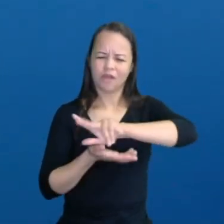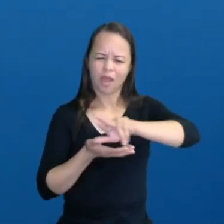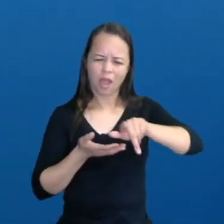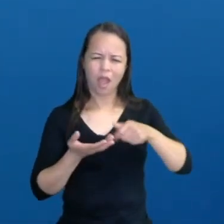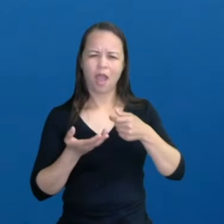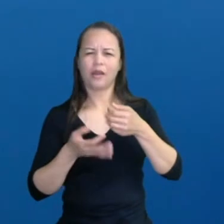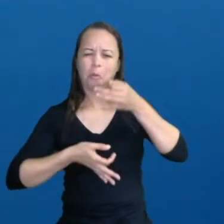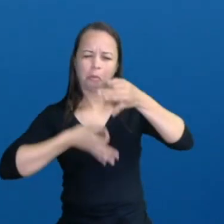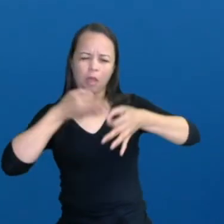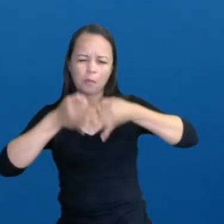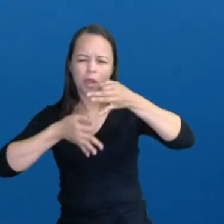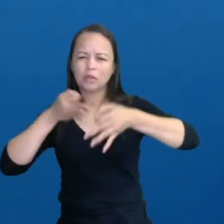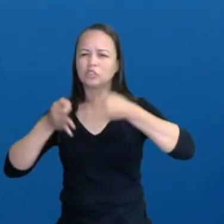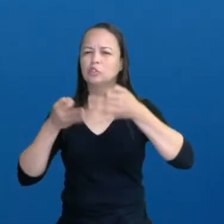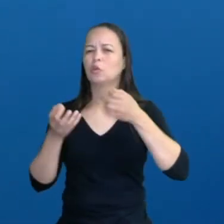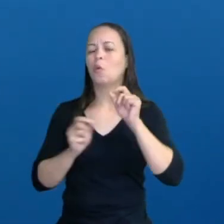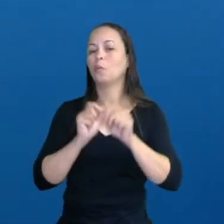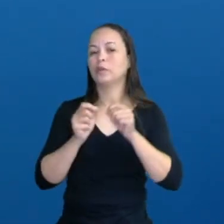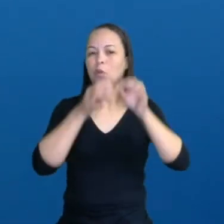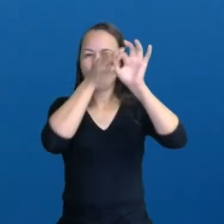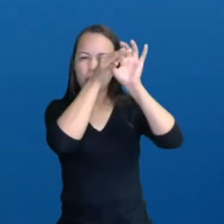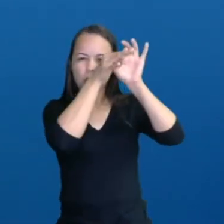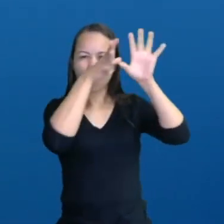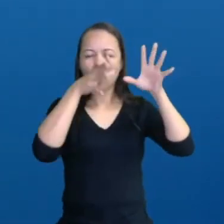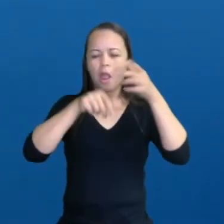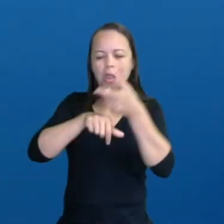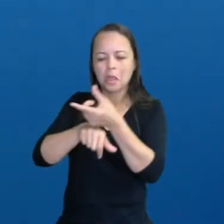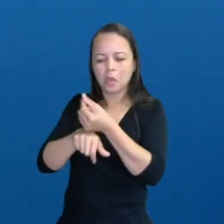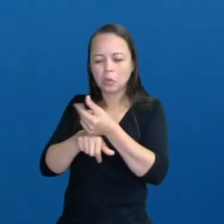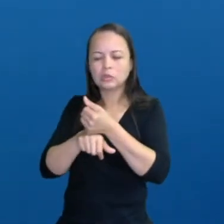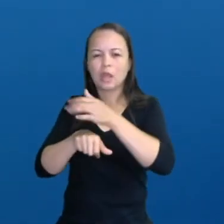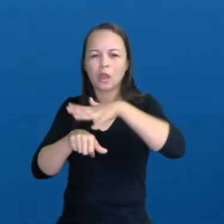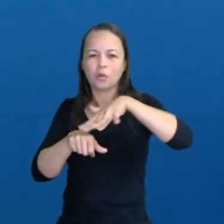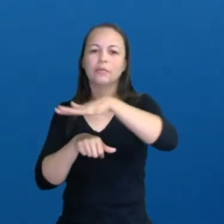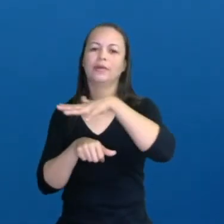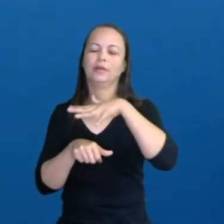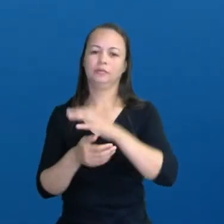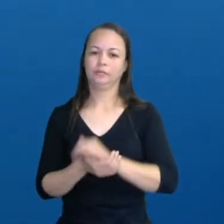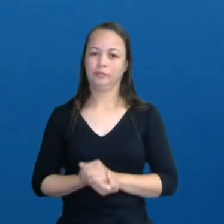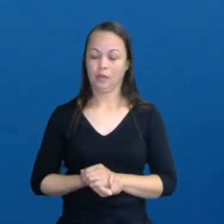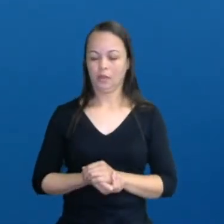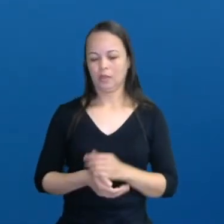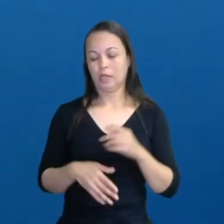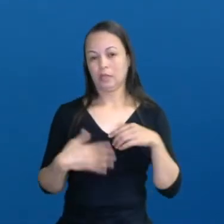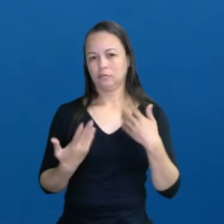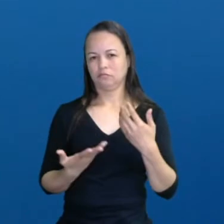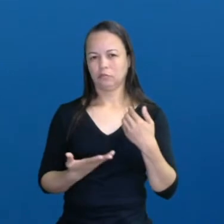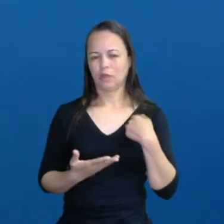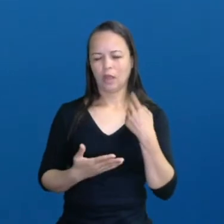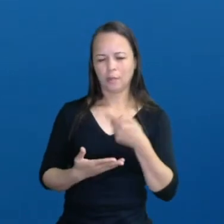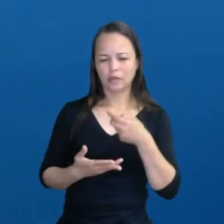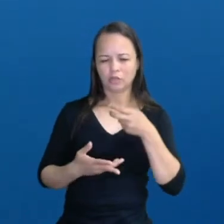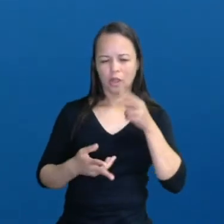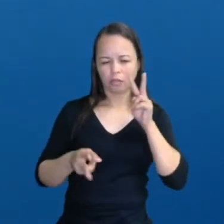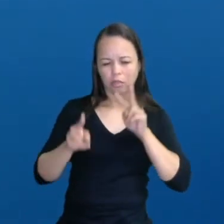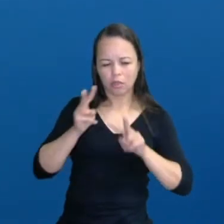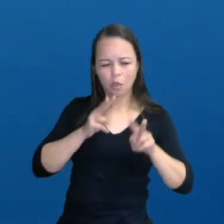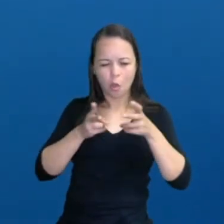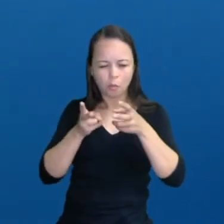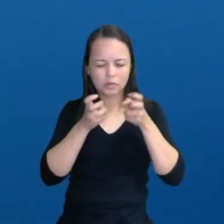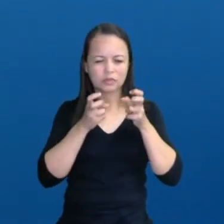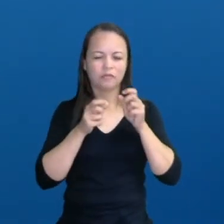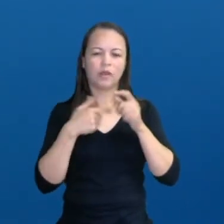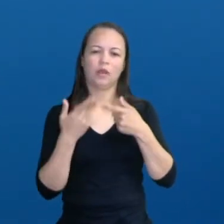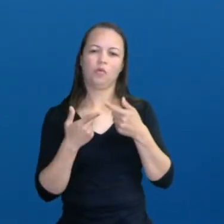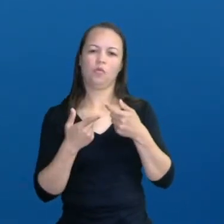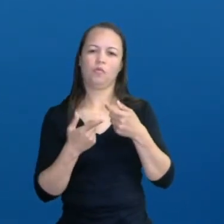a respeito do liberalismo, do neoliberalismo. Aqui não cabe a gente uma visão